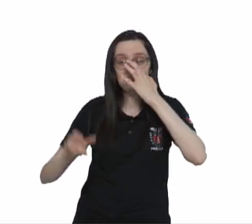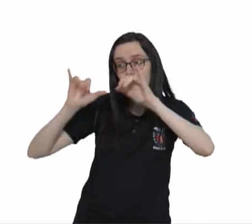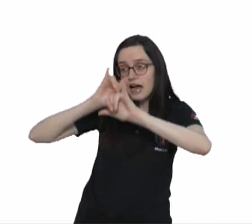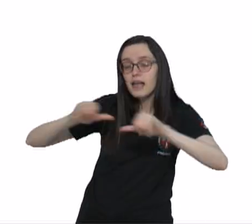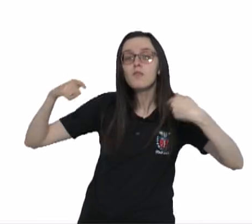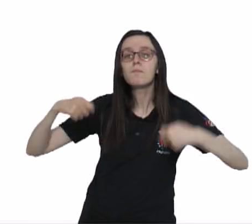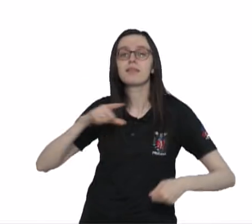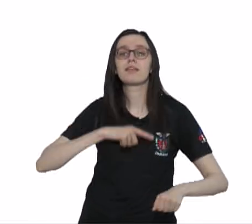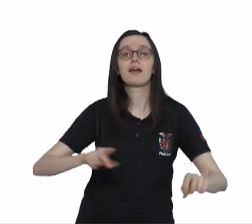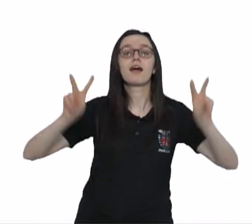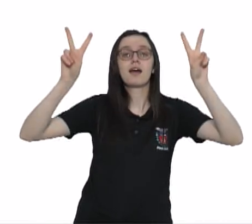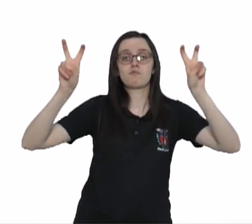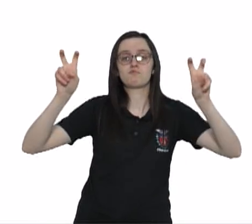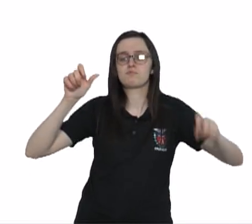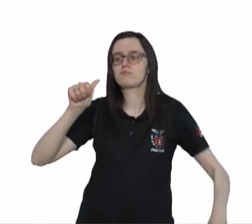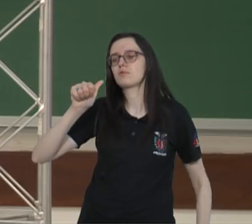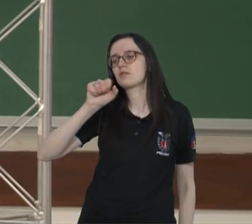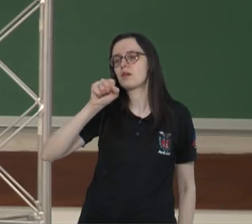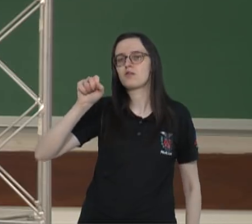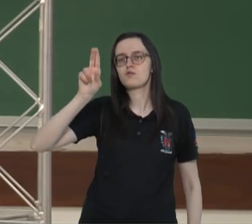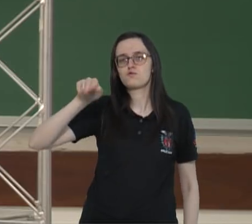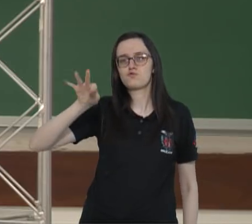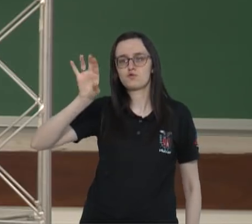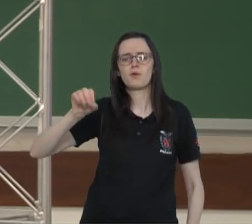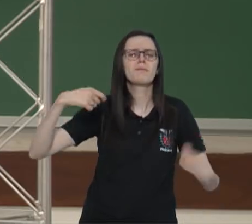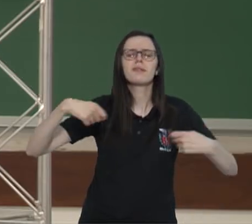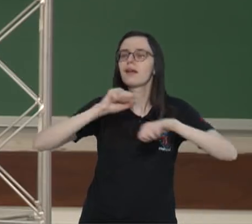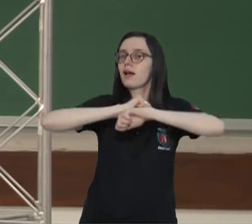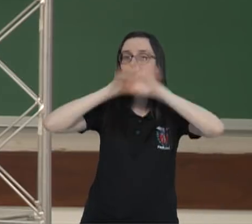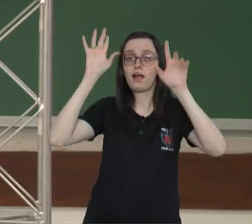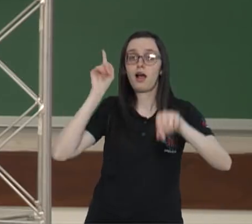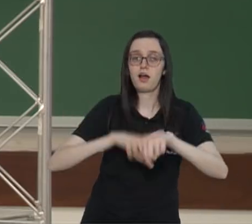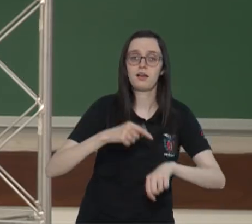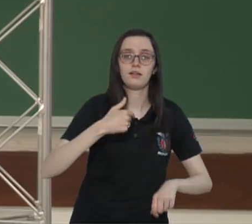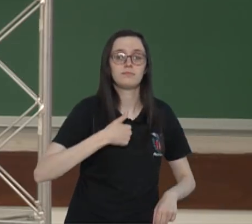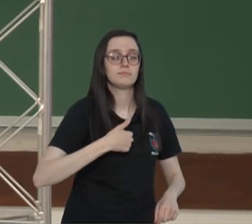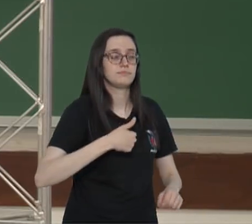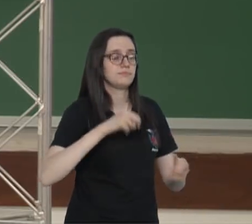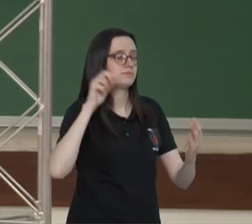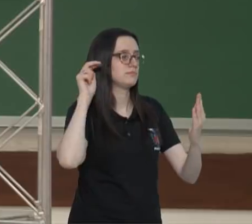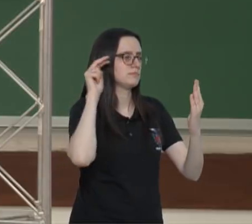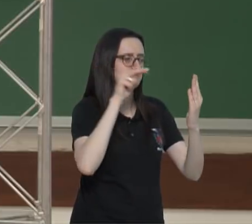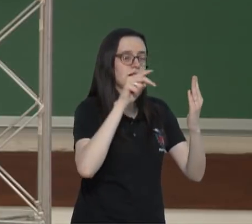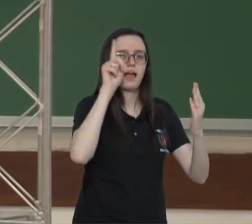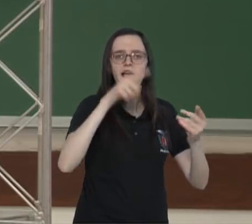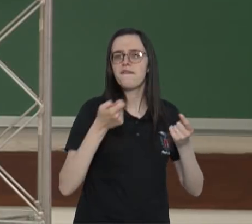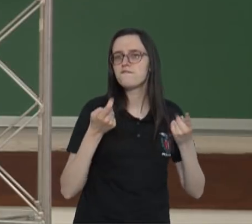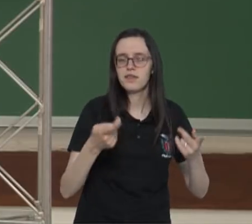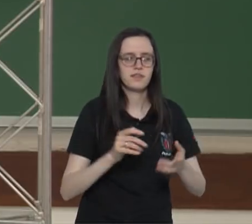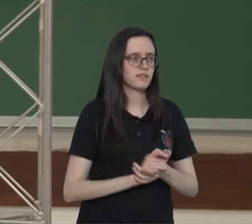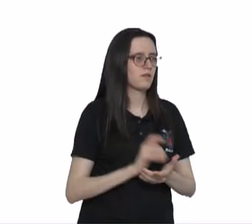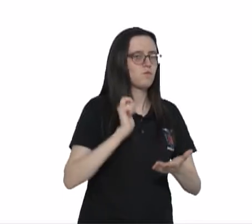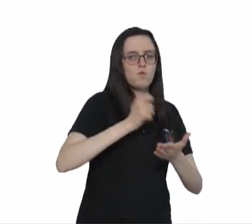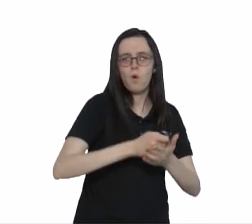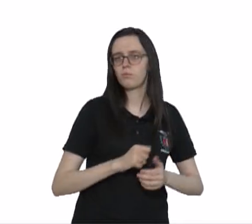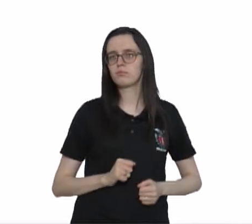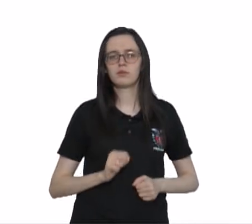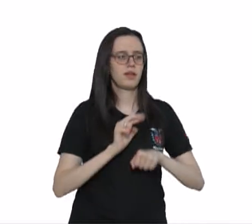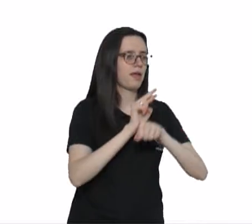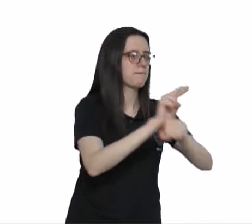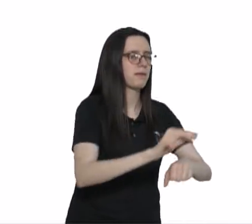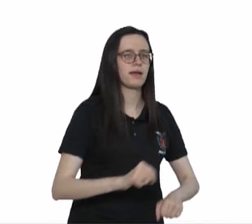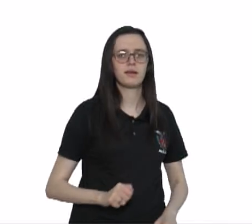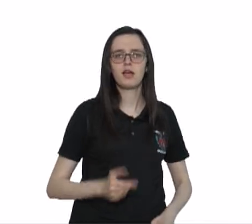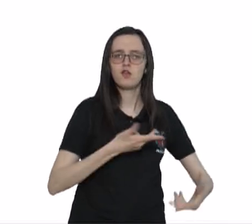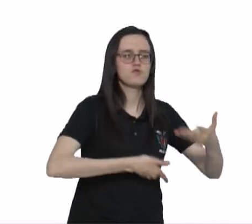ter o assunto, ou seja, tem que ficar muito claro para quem está lendo o anúncio se ele é de venda, se ele é de compra, se ele é de empréstimo, se ele